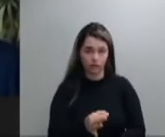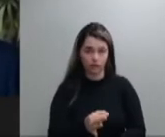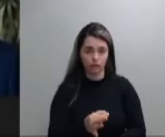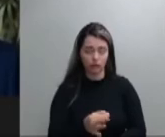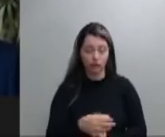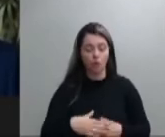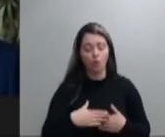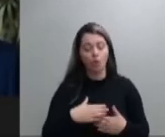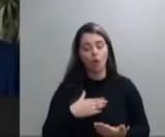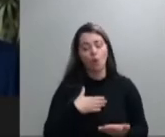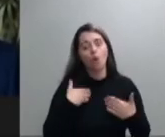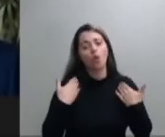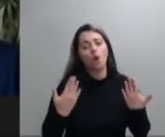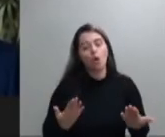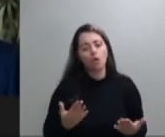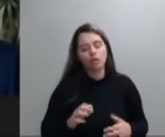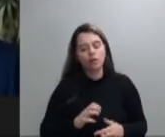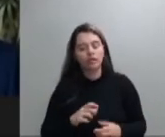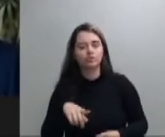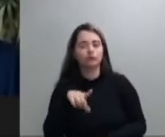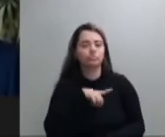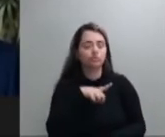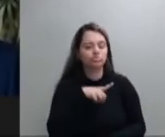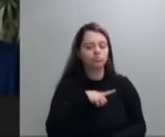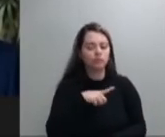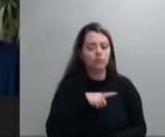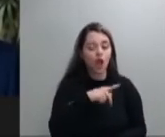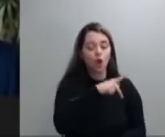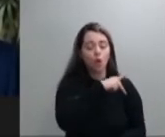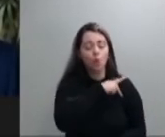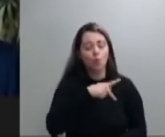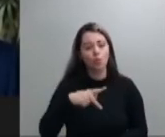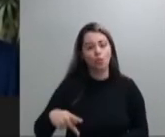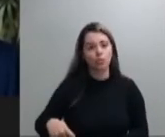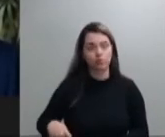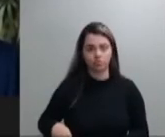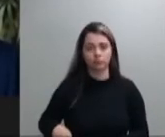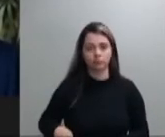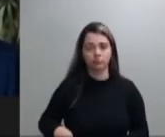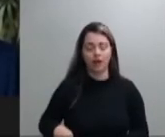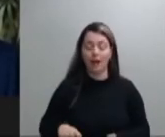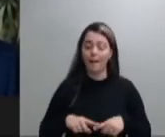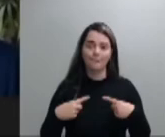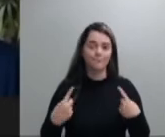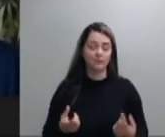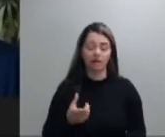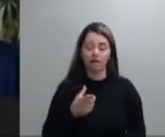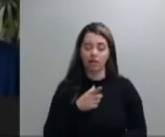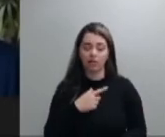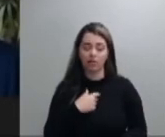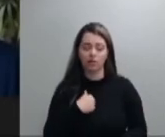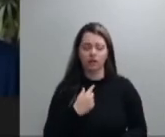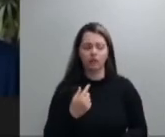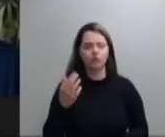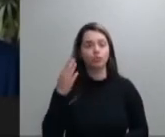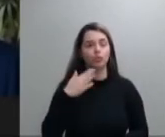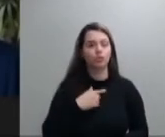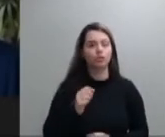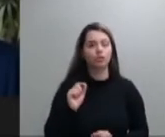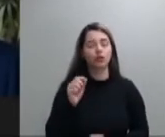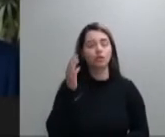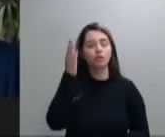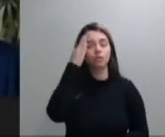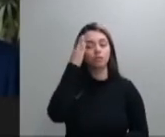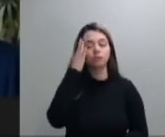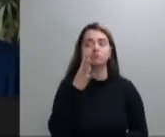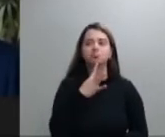de registros públicos seria um ato administrativo seria uma sessão mas não definiu o que tá reinando do meu conhecimento será